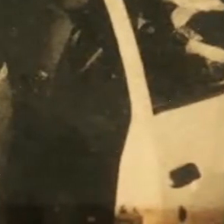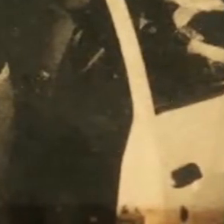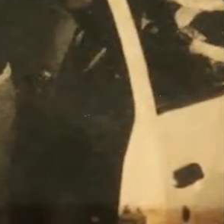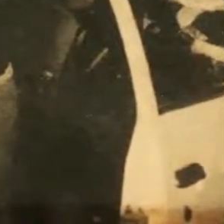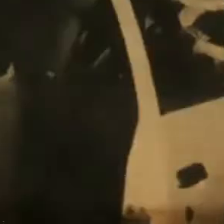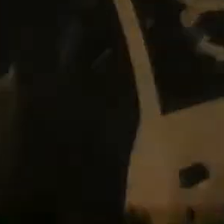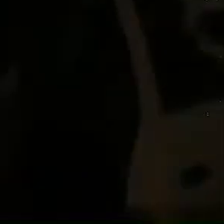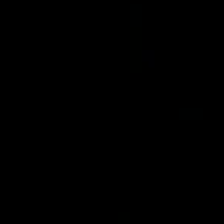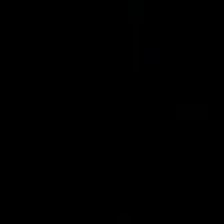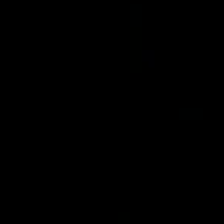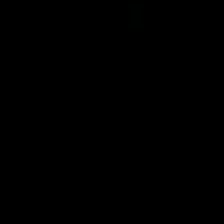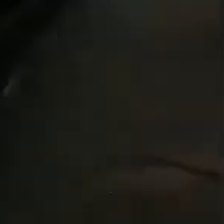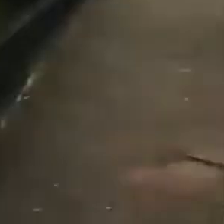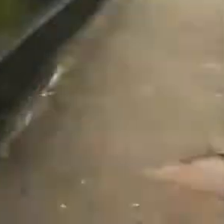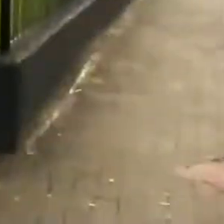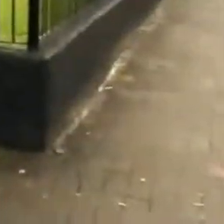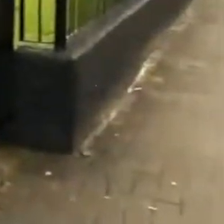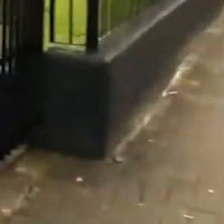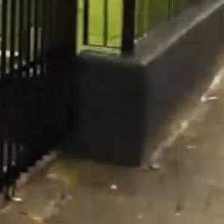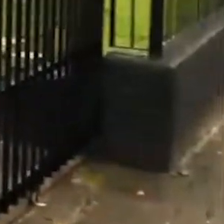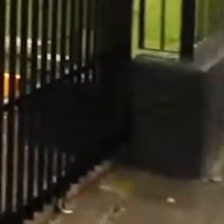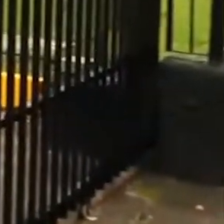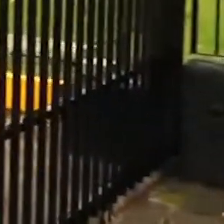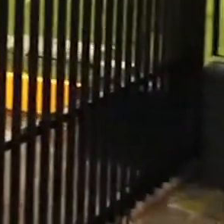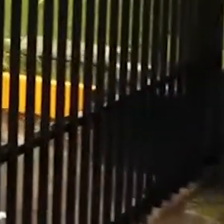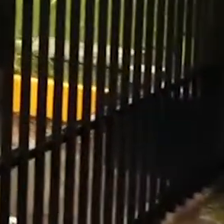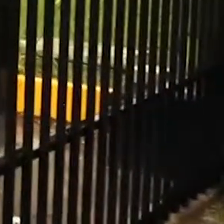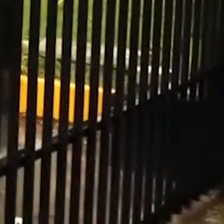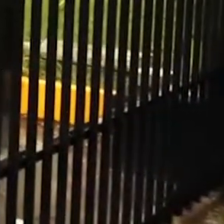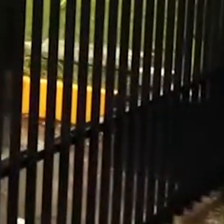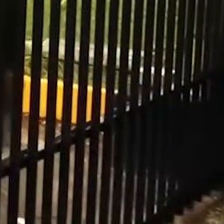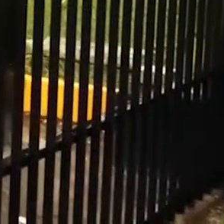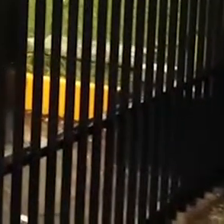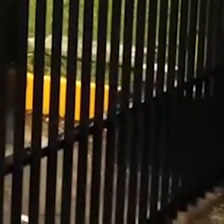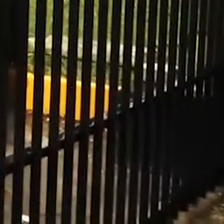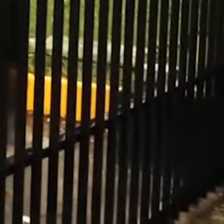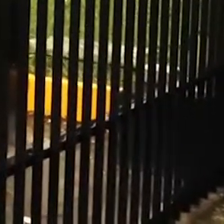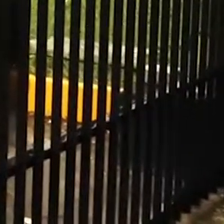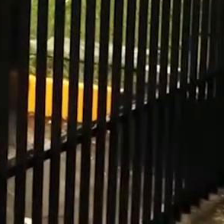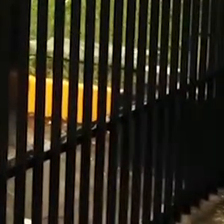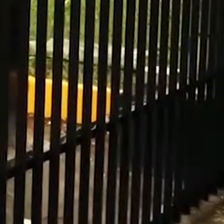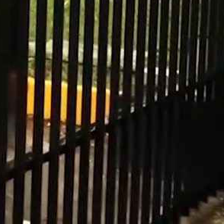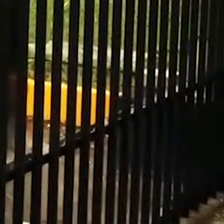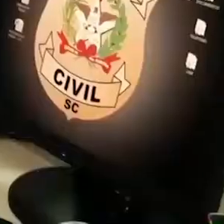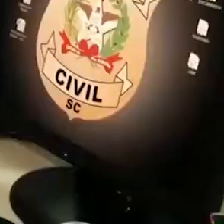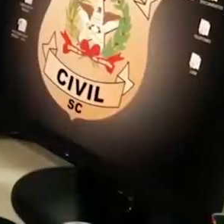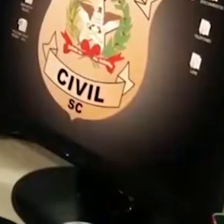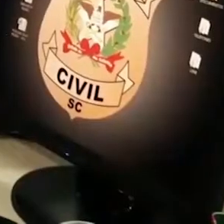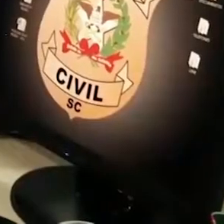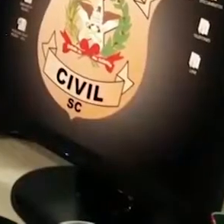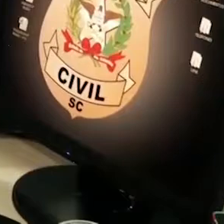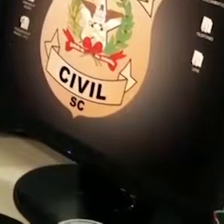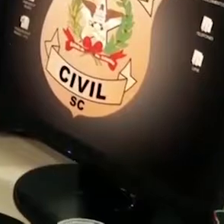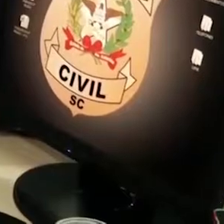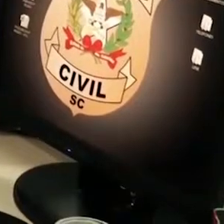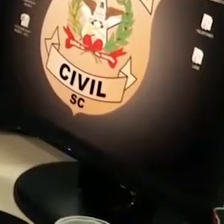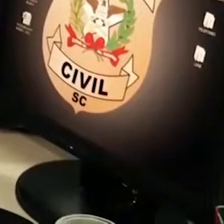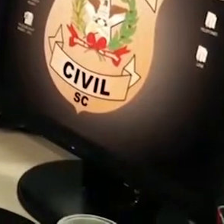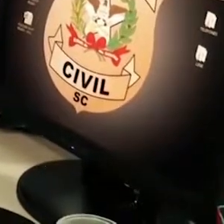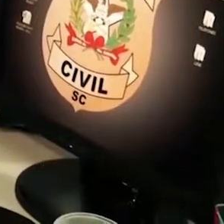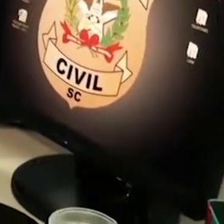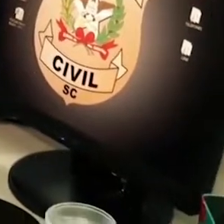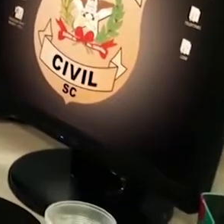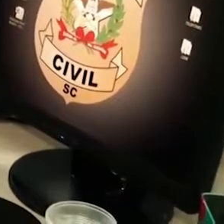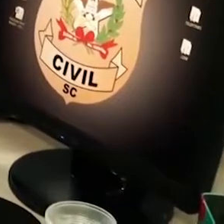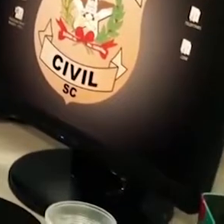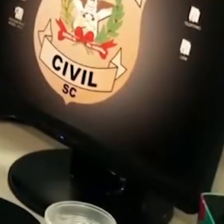com um final feliz. São momentos assim que fazem parte da história da Polícia Civil de Santa Catarina.